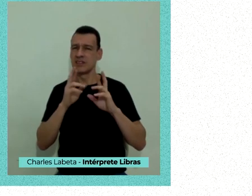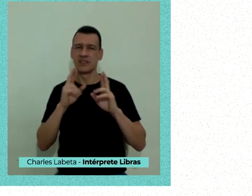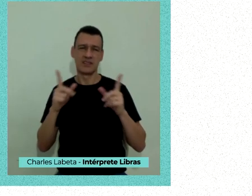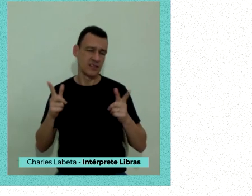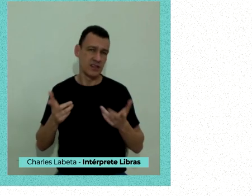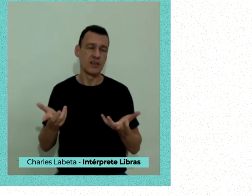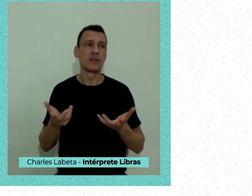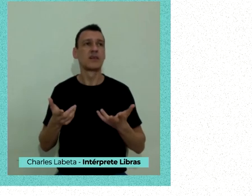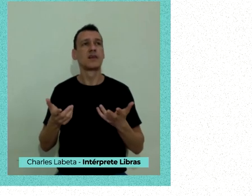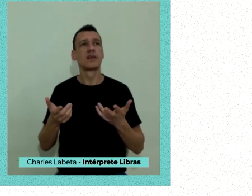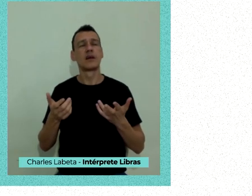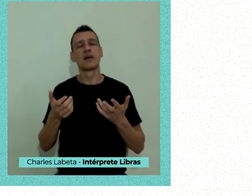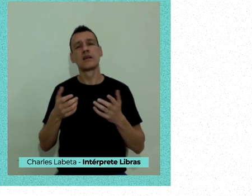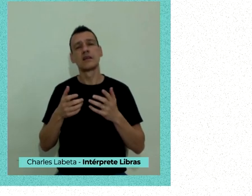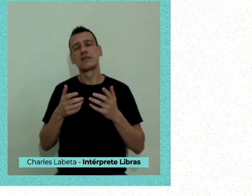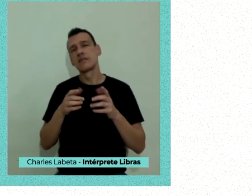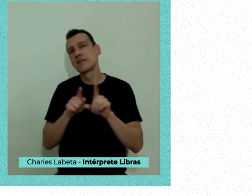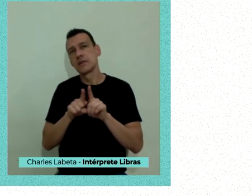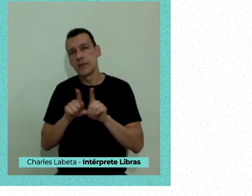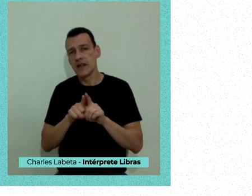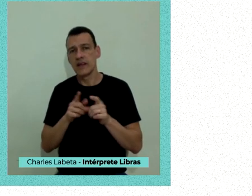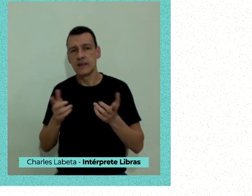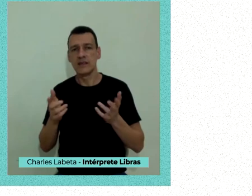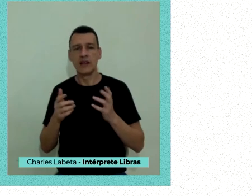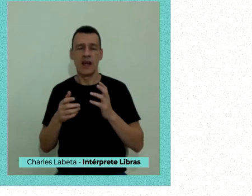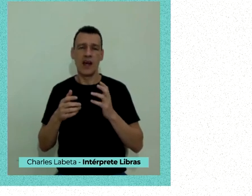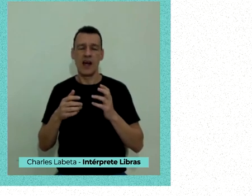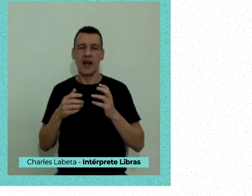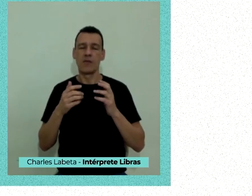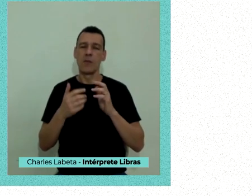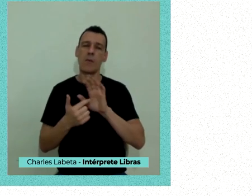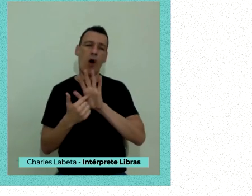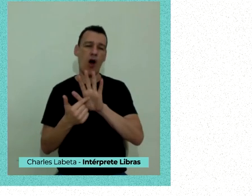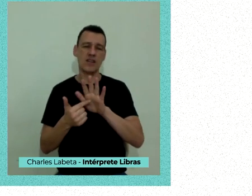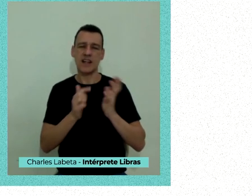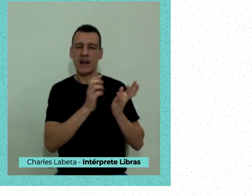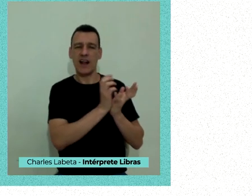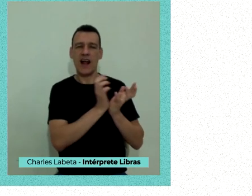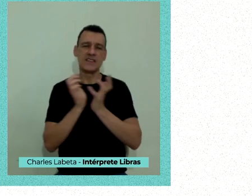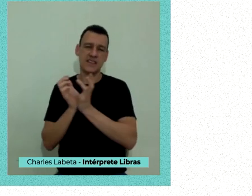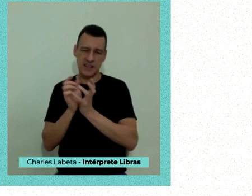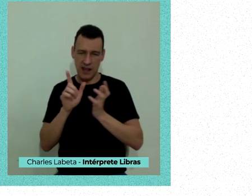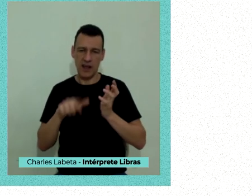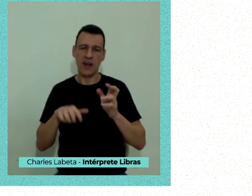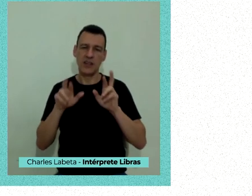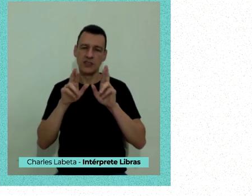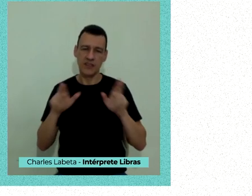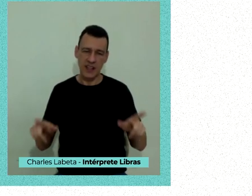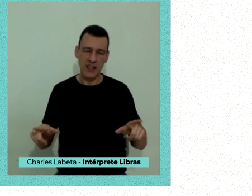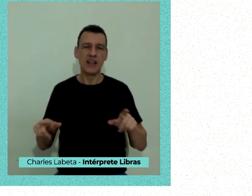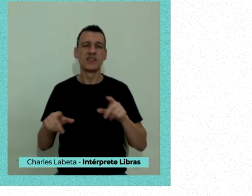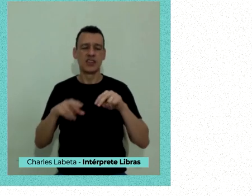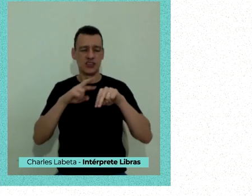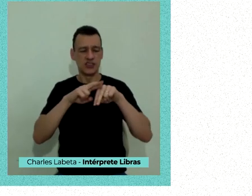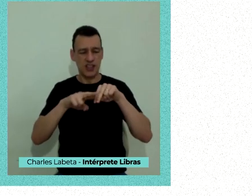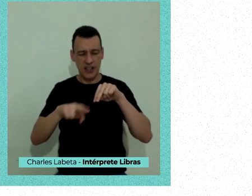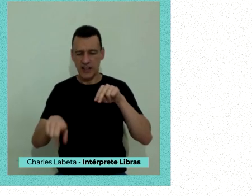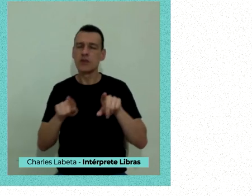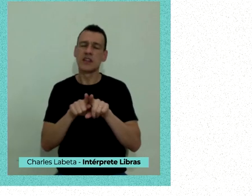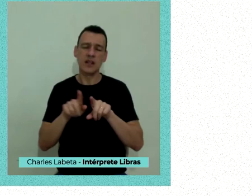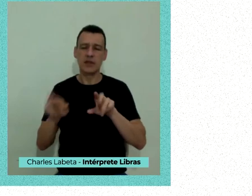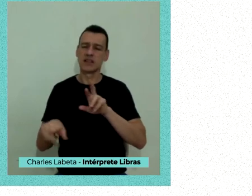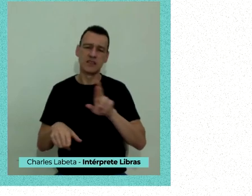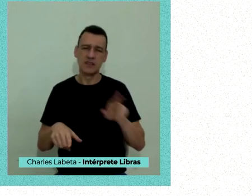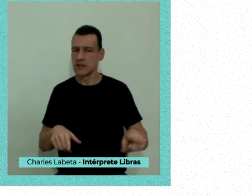reforce a relação de classe, de gênero. Então, as crianças que foram